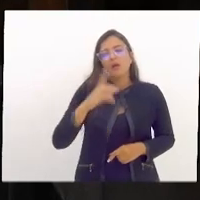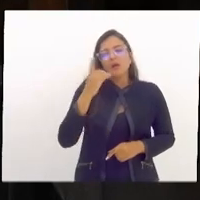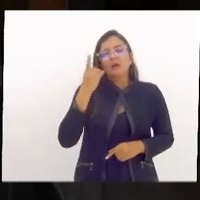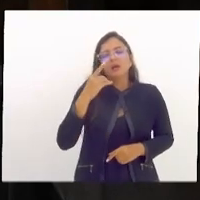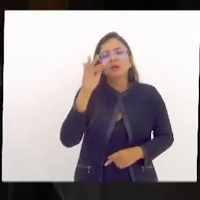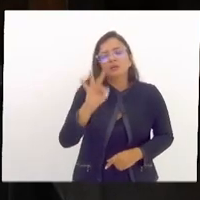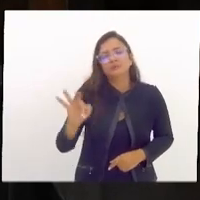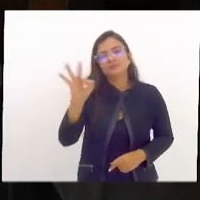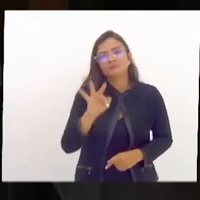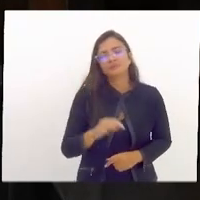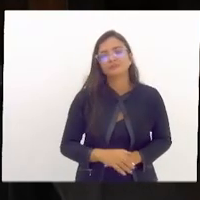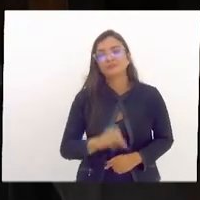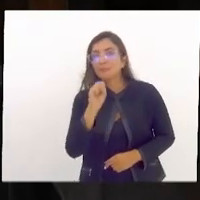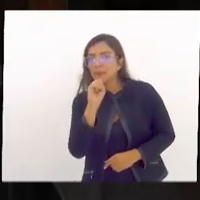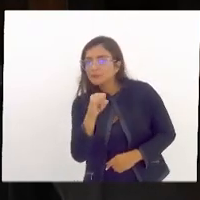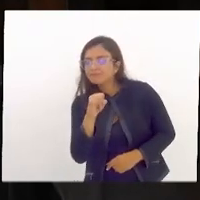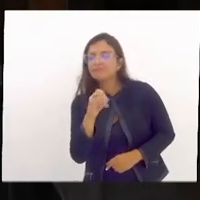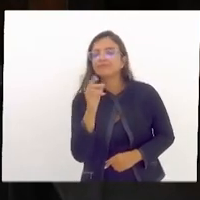federal.